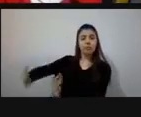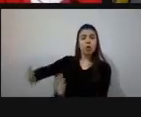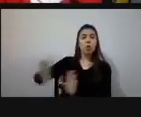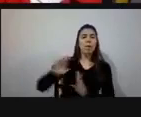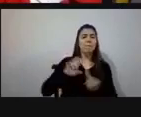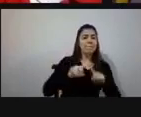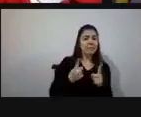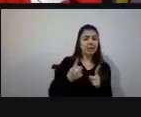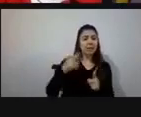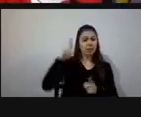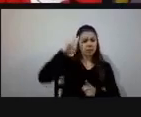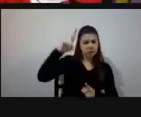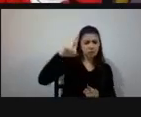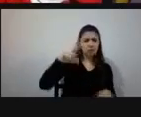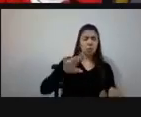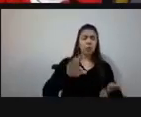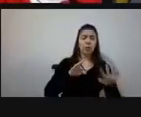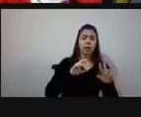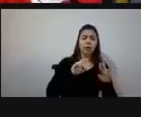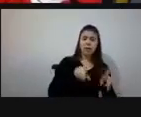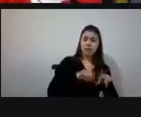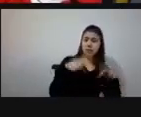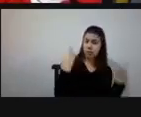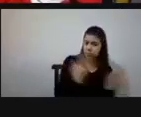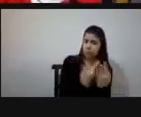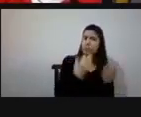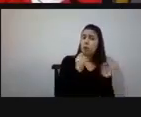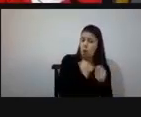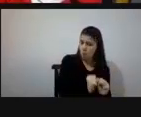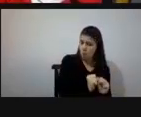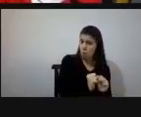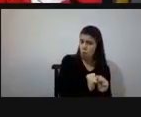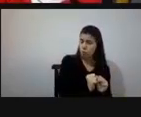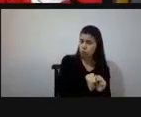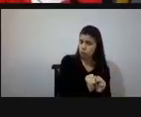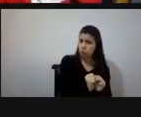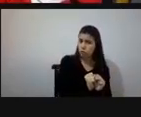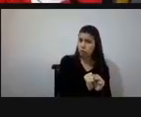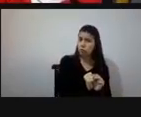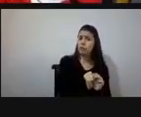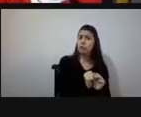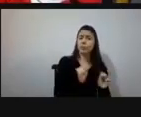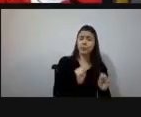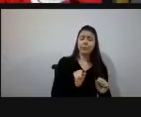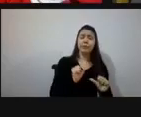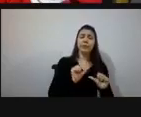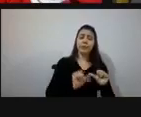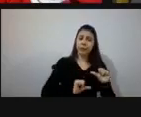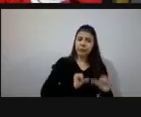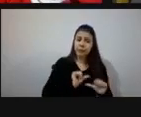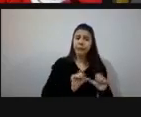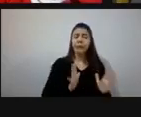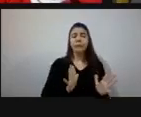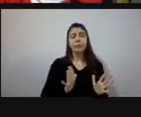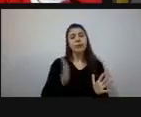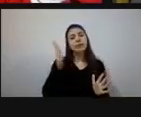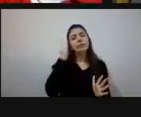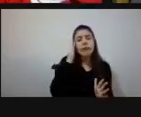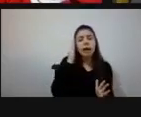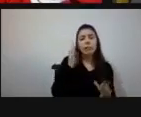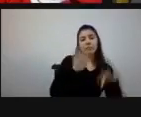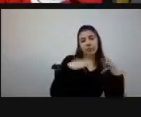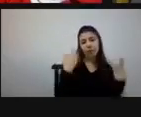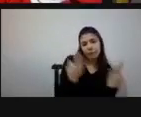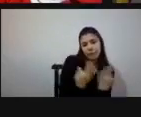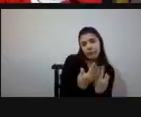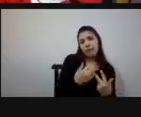escola não está protegendo adequadamente aqueles alunos. Às vezes, para a família também não é tão simples, né? Trocar de escola, estudar numa escola mais longe, etc.